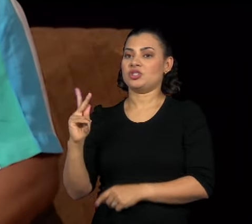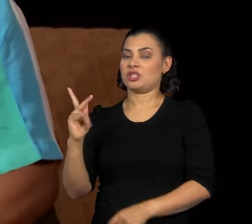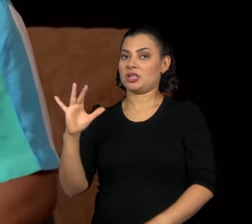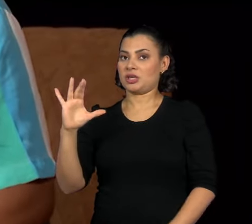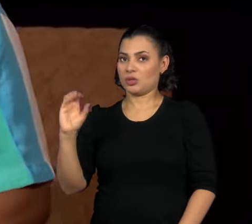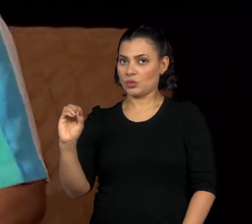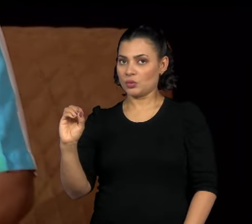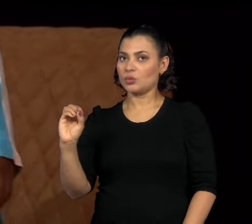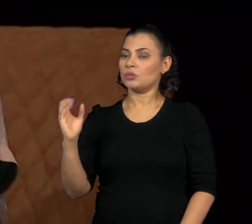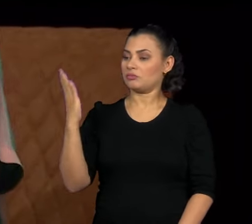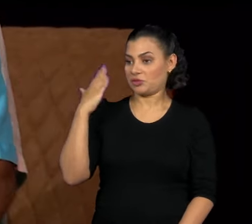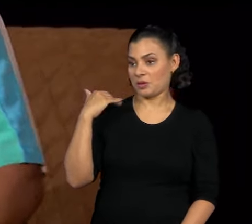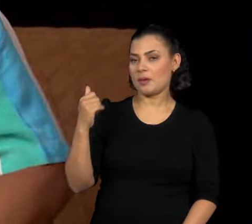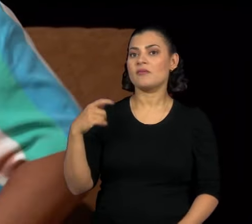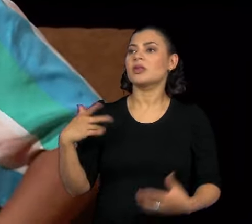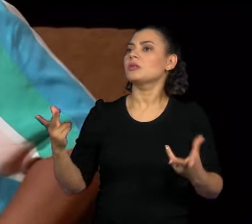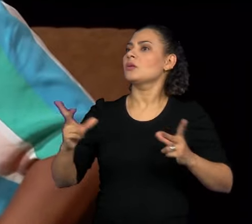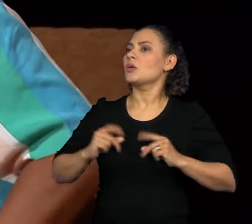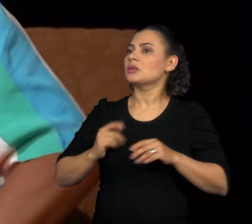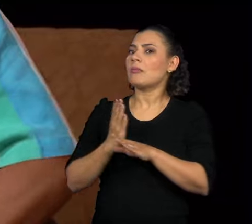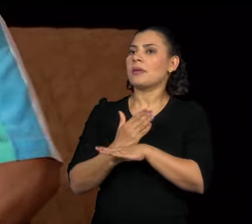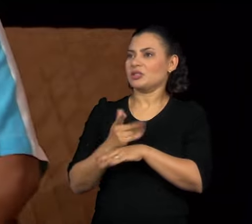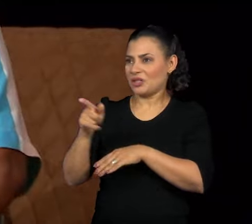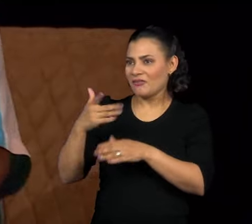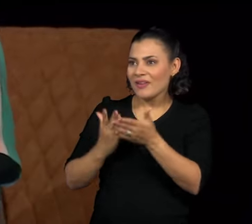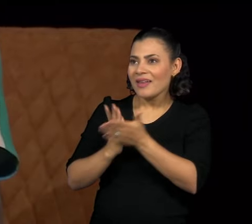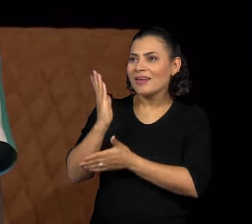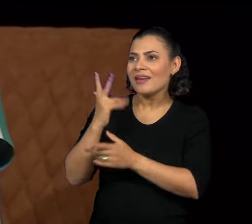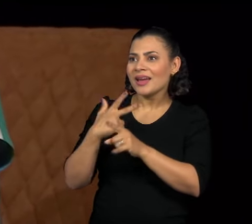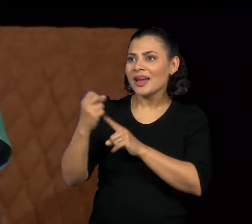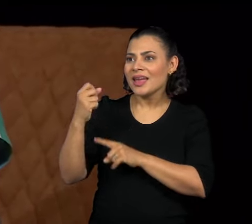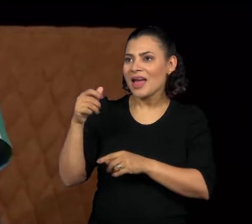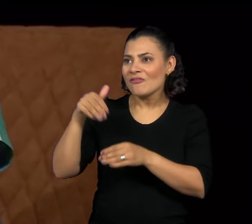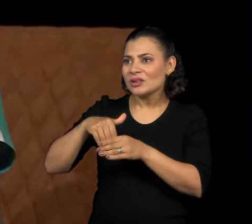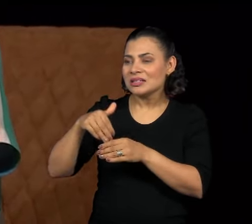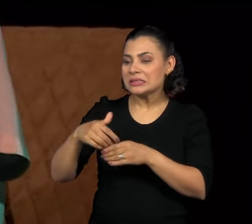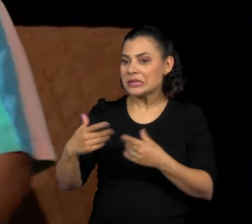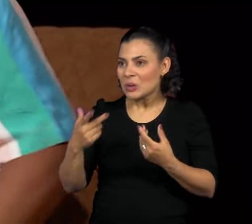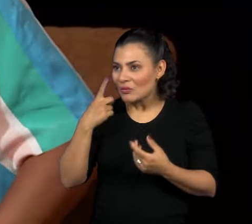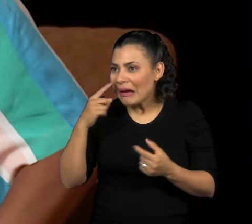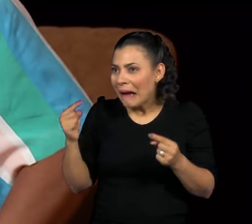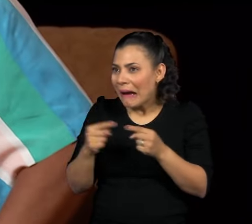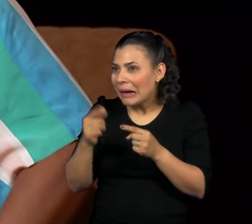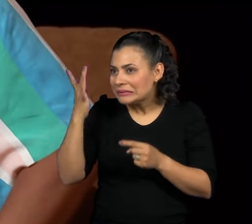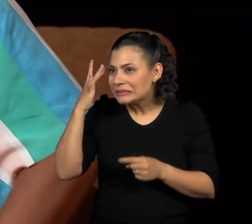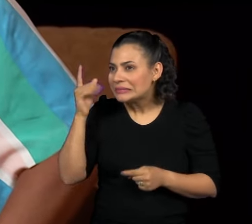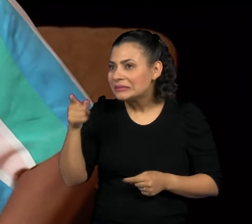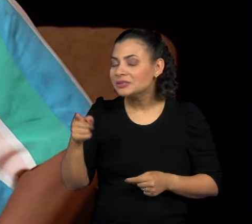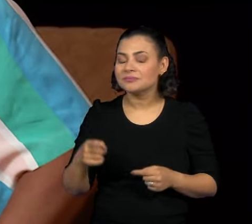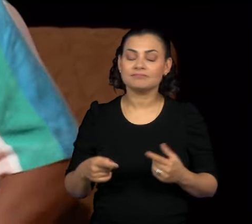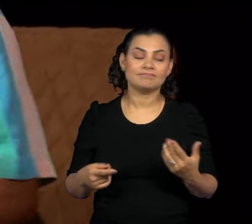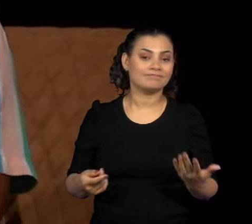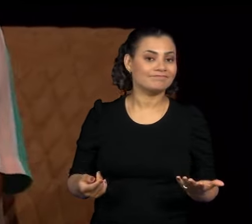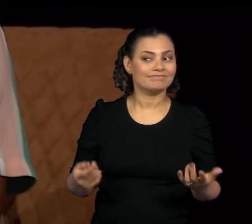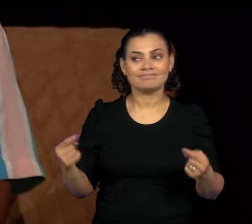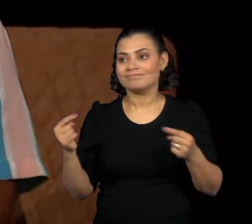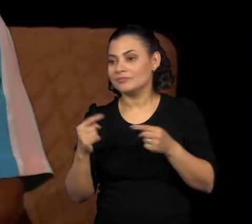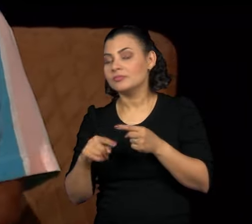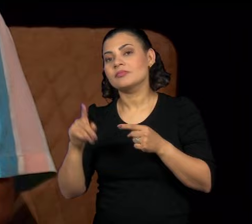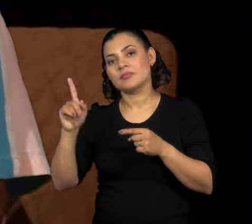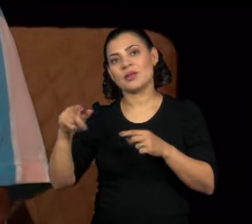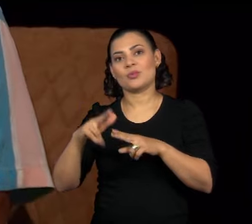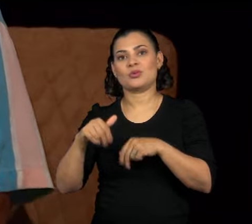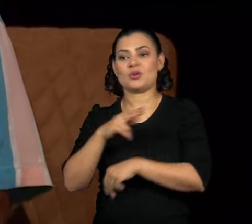Aí ela fala, Chiquinho, a gente está perdido, será que esse cara vai ganhar as eleições e tal? Eu digo, eu acho que vai, mas a gente vai... aguentar o tranco e tal, isso era o Collor,